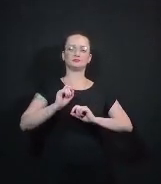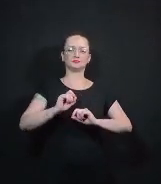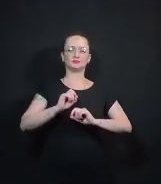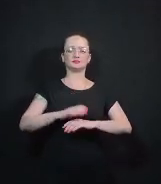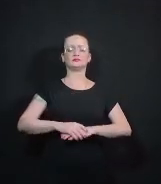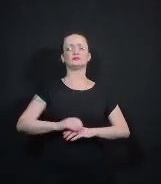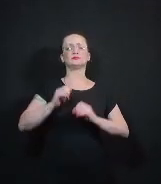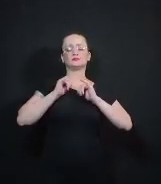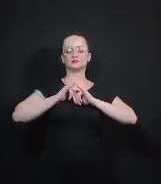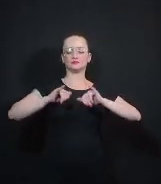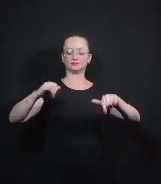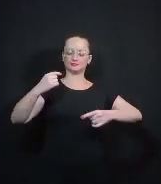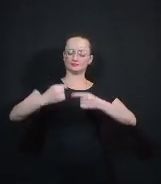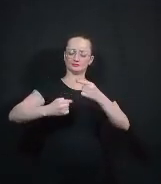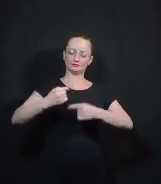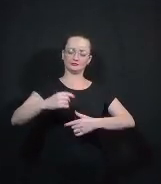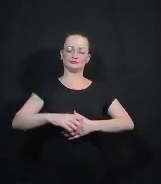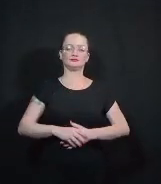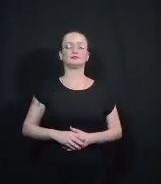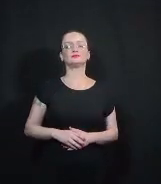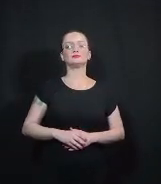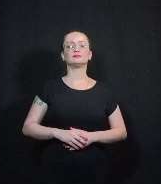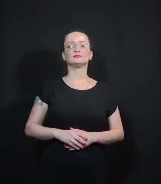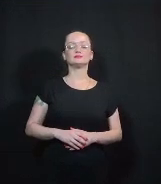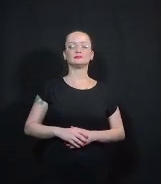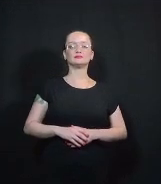algumas campanhas políticas